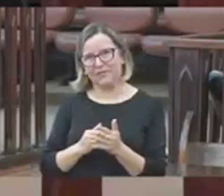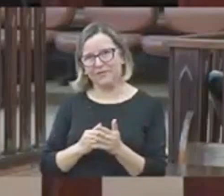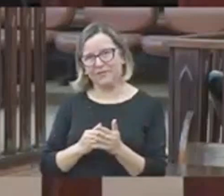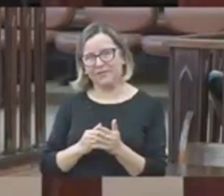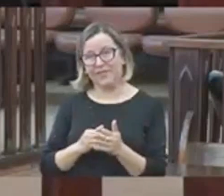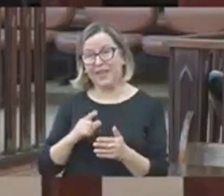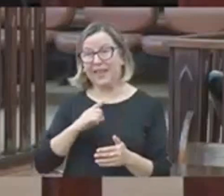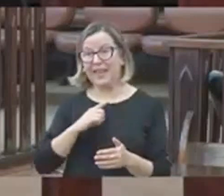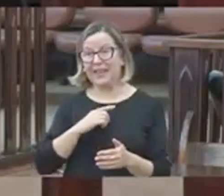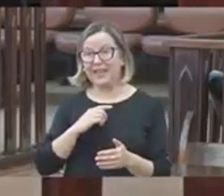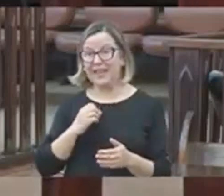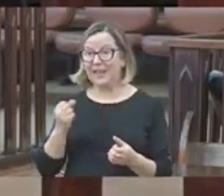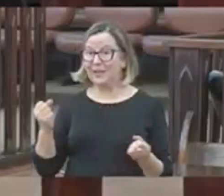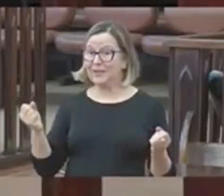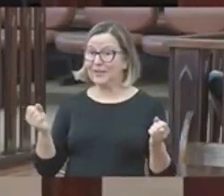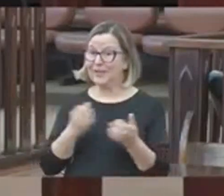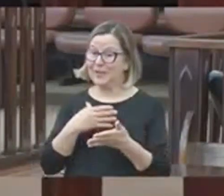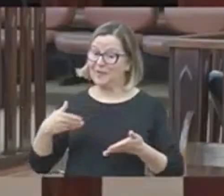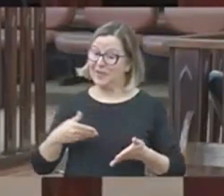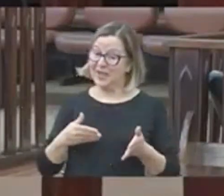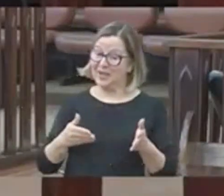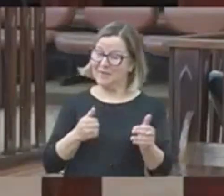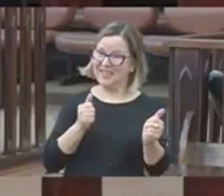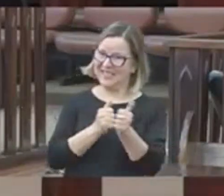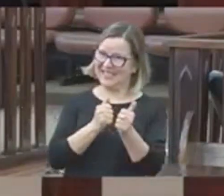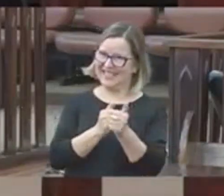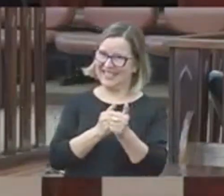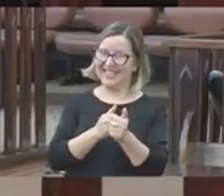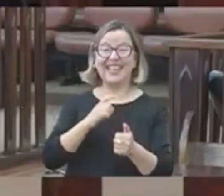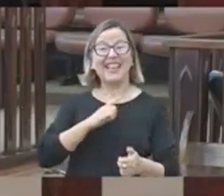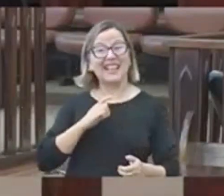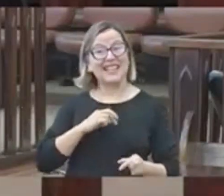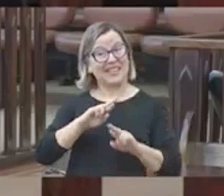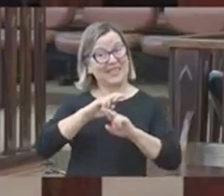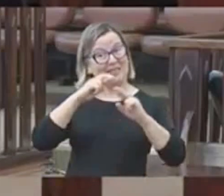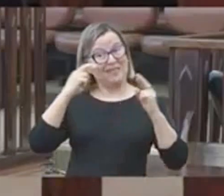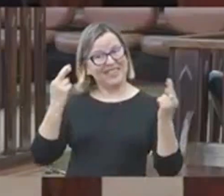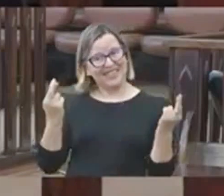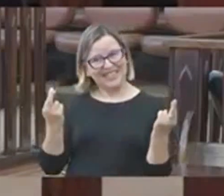novo caminho a seguir. Há esperança,